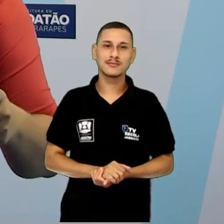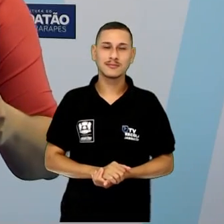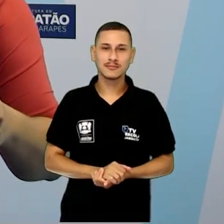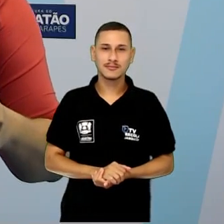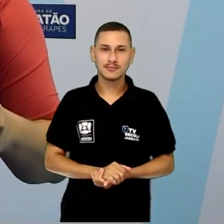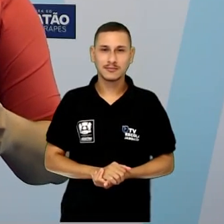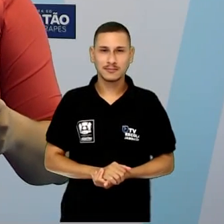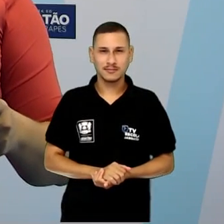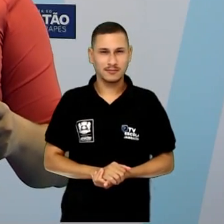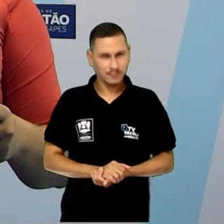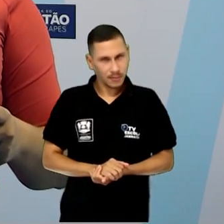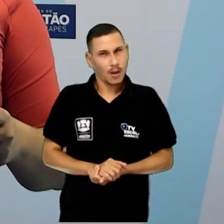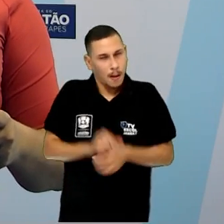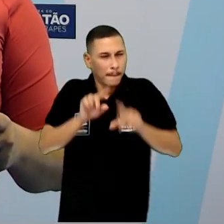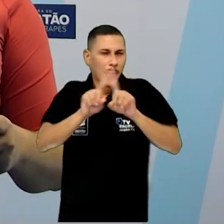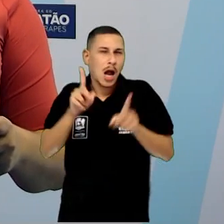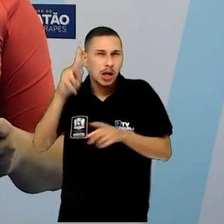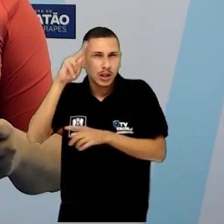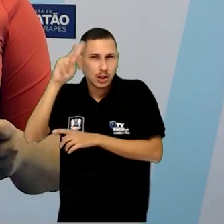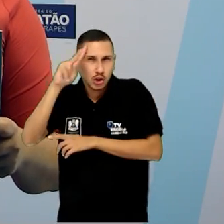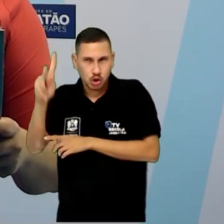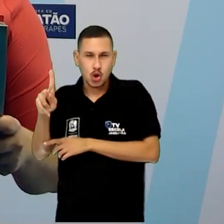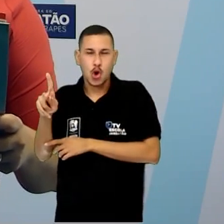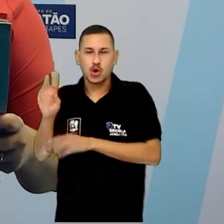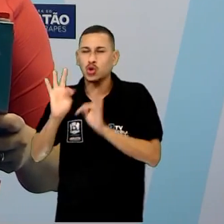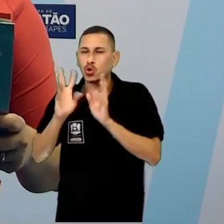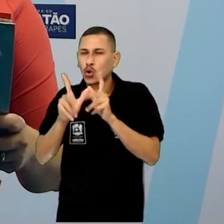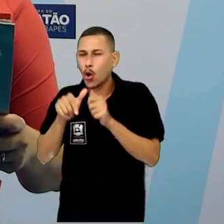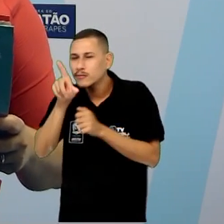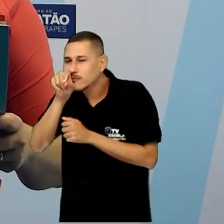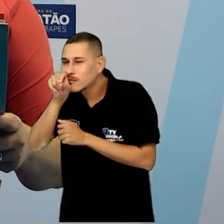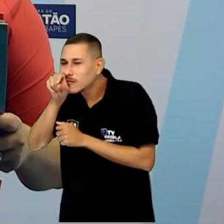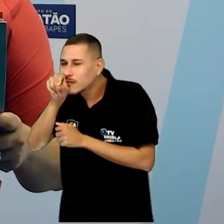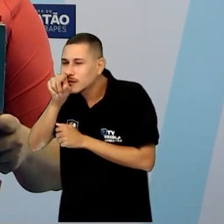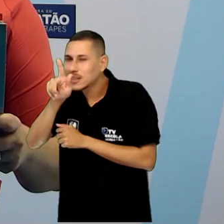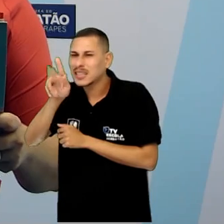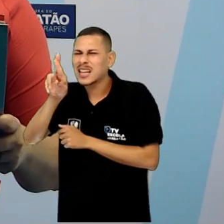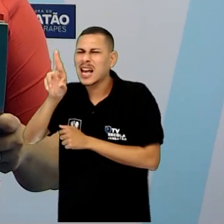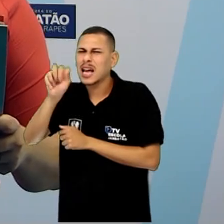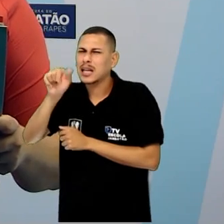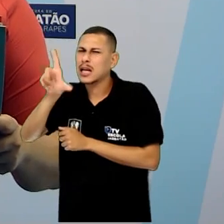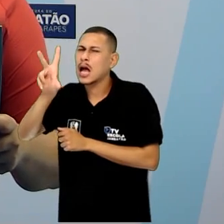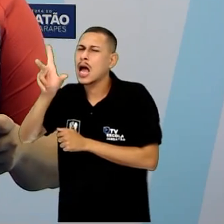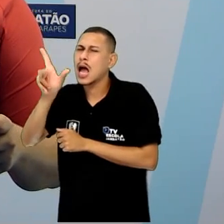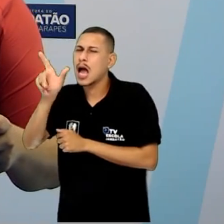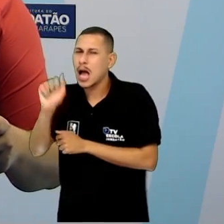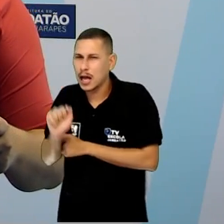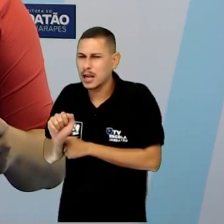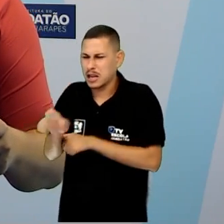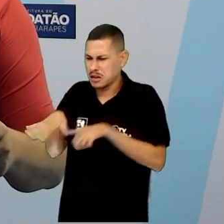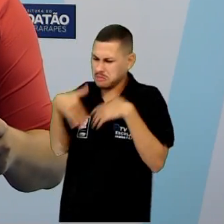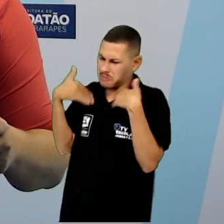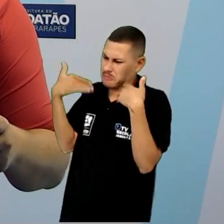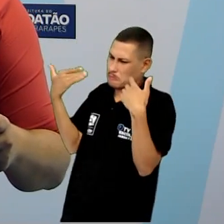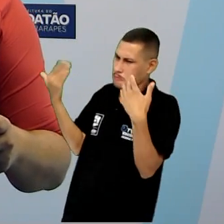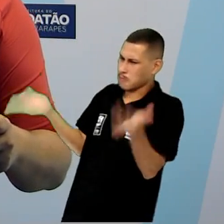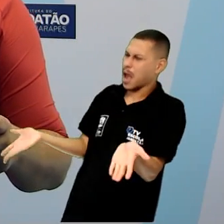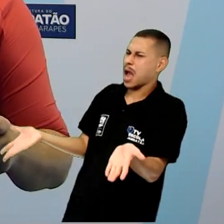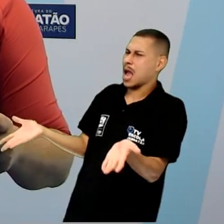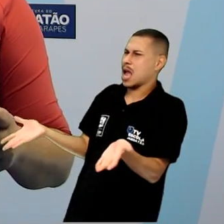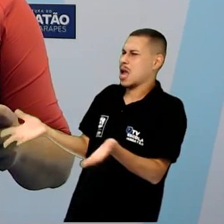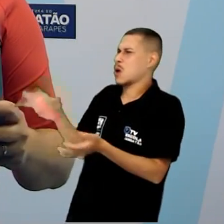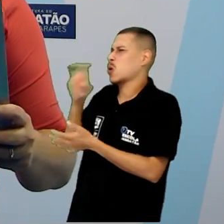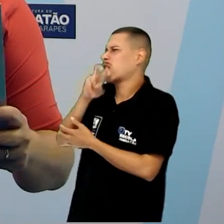Rege a lenda que todas as gralhas são estridentes, espalhafatosas. E seu tom é alto e